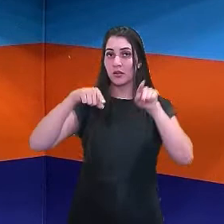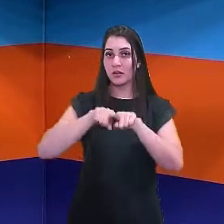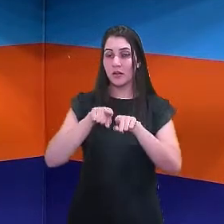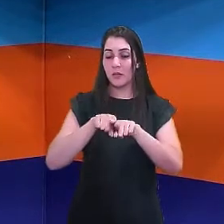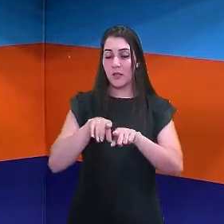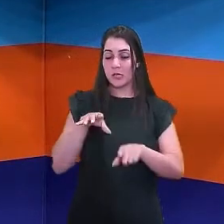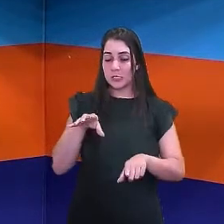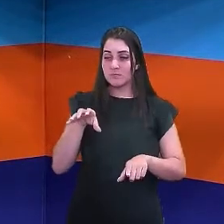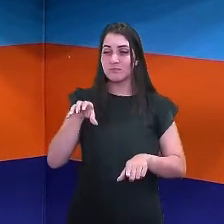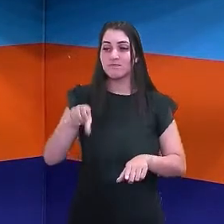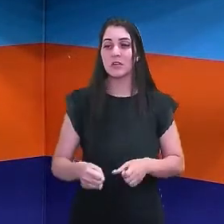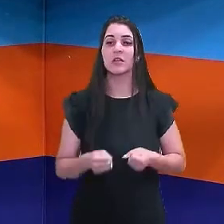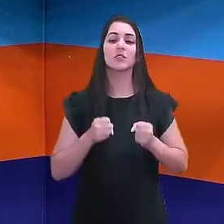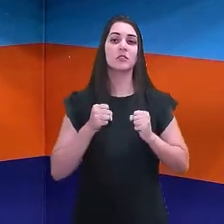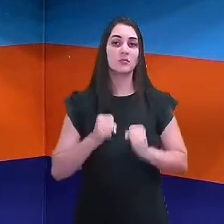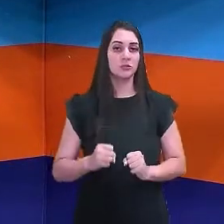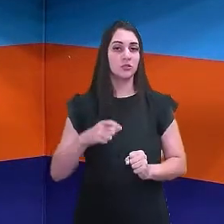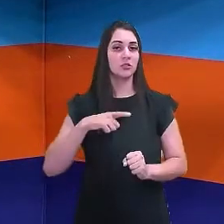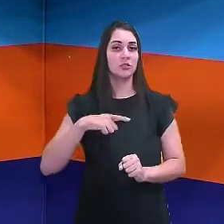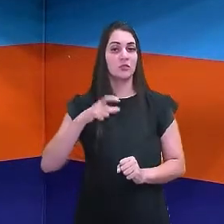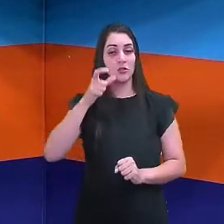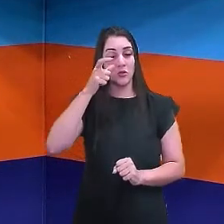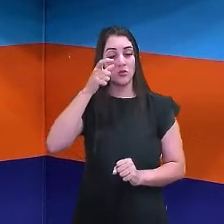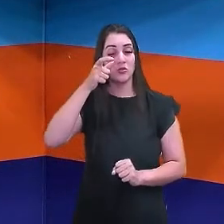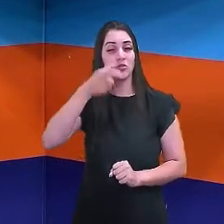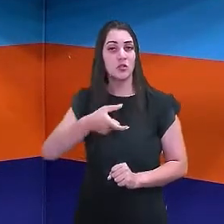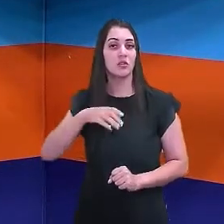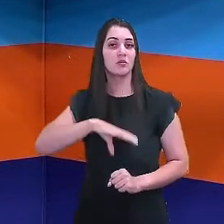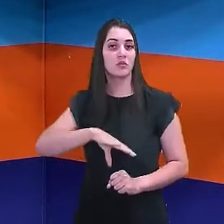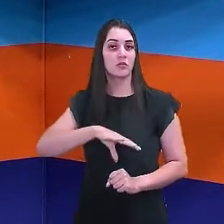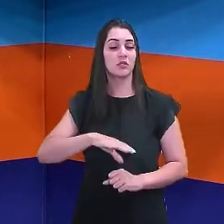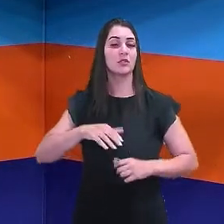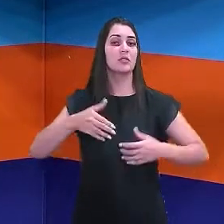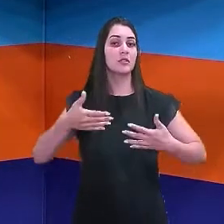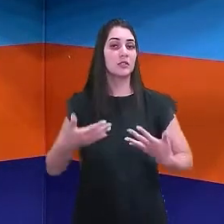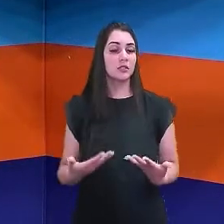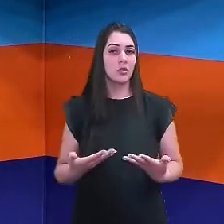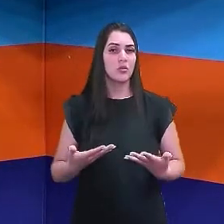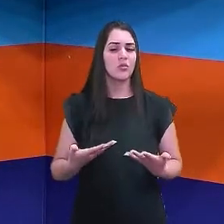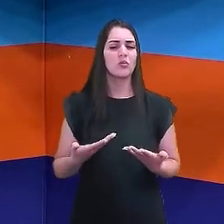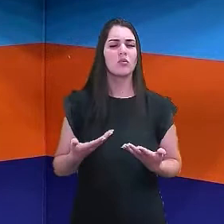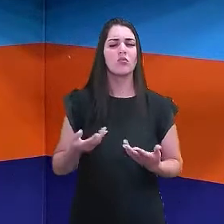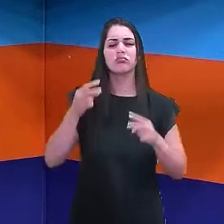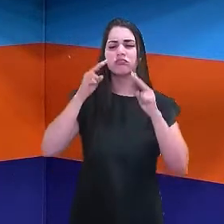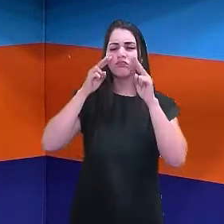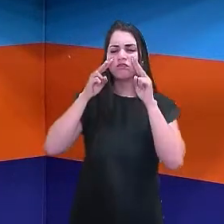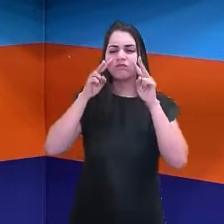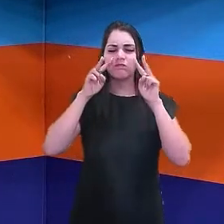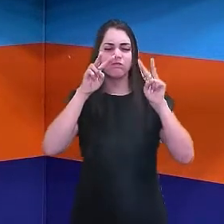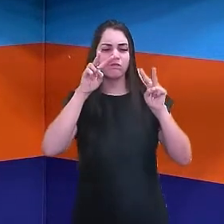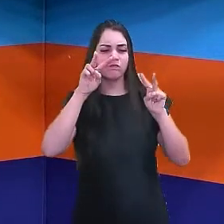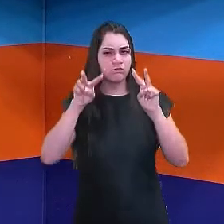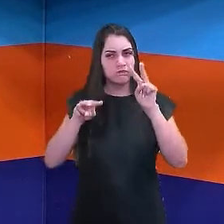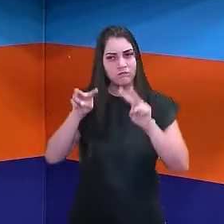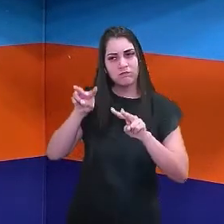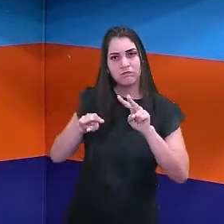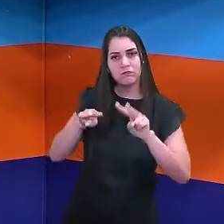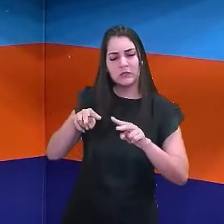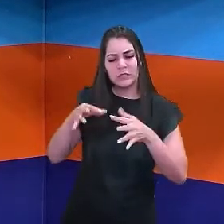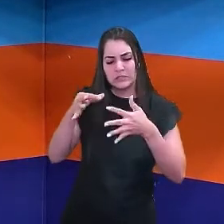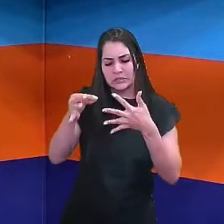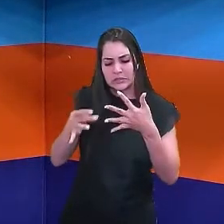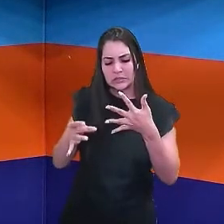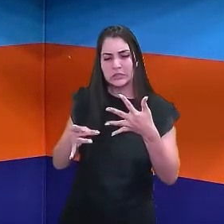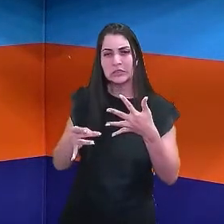que mantivesse os interesses portugueses. Então, quando você vai observar, em síntese,